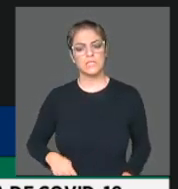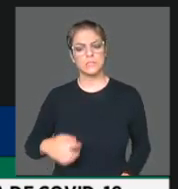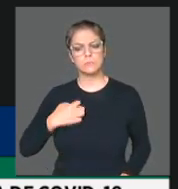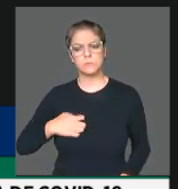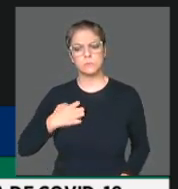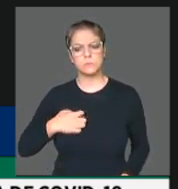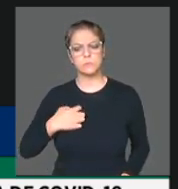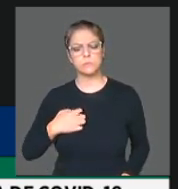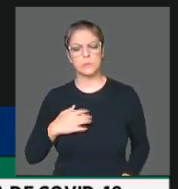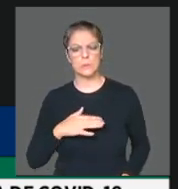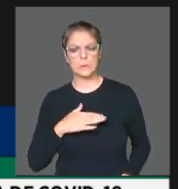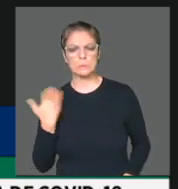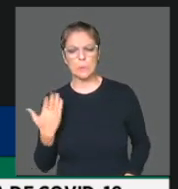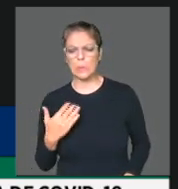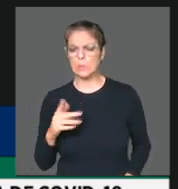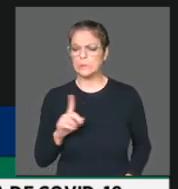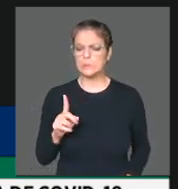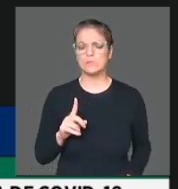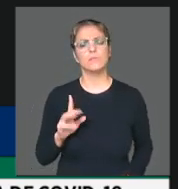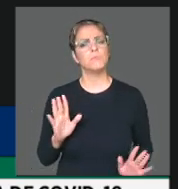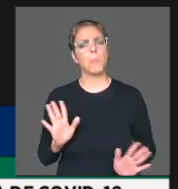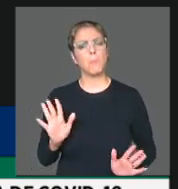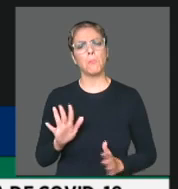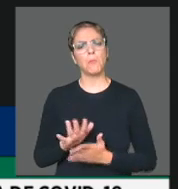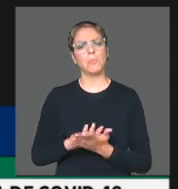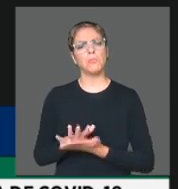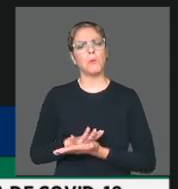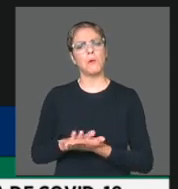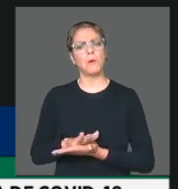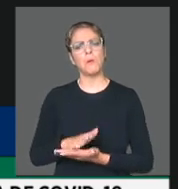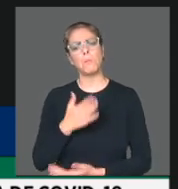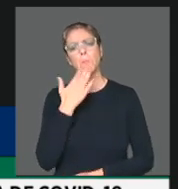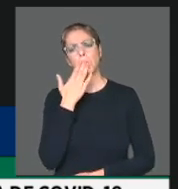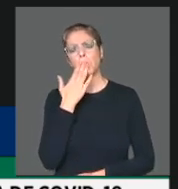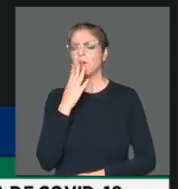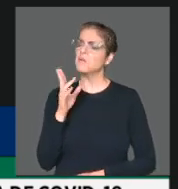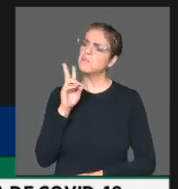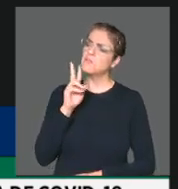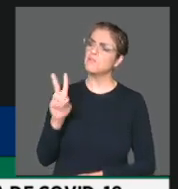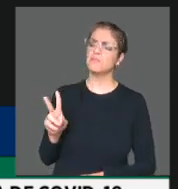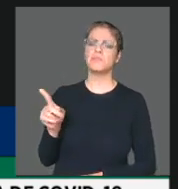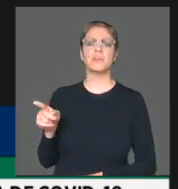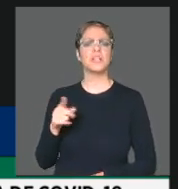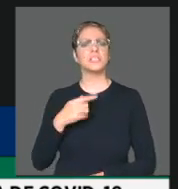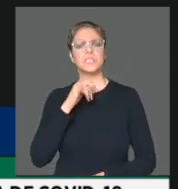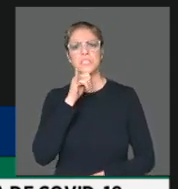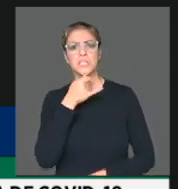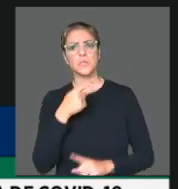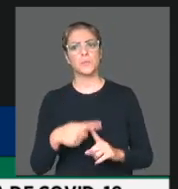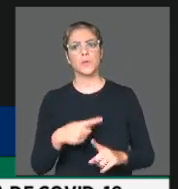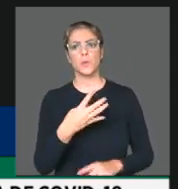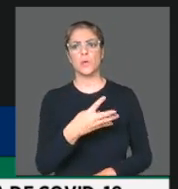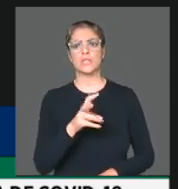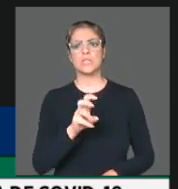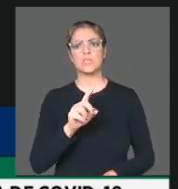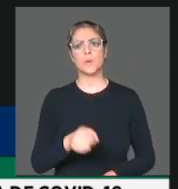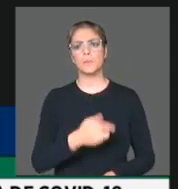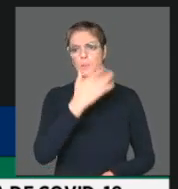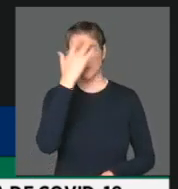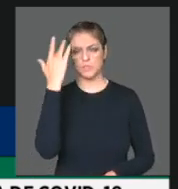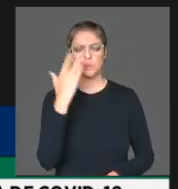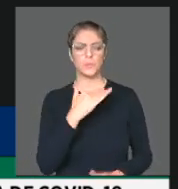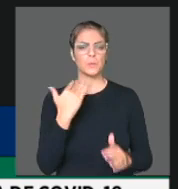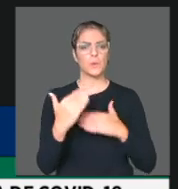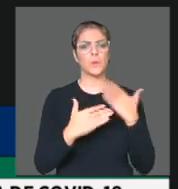as mortes. Eu não vi o presidente indignado da gente ter enterrado 45 mil brasileiros, de famílias